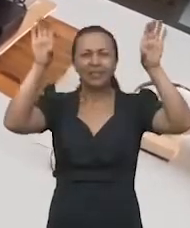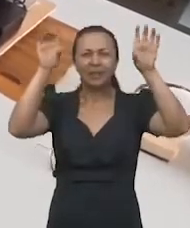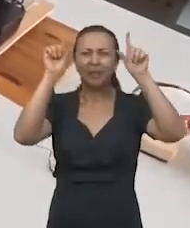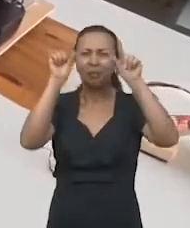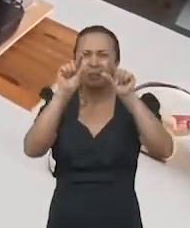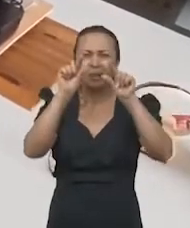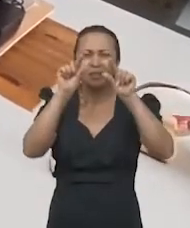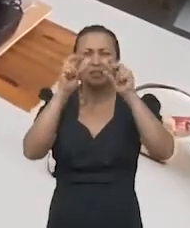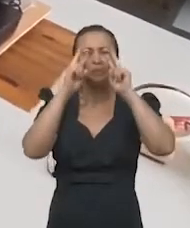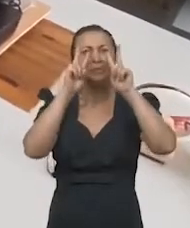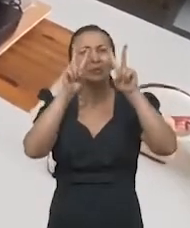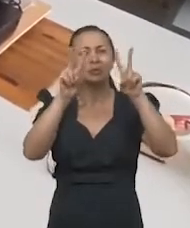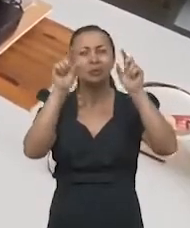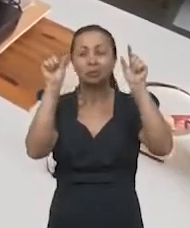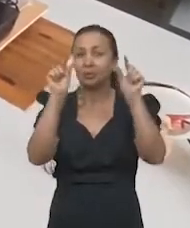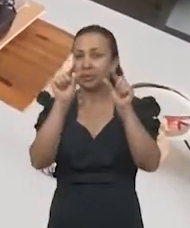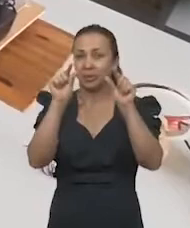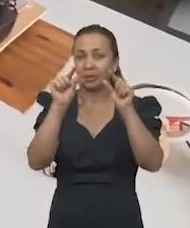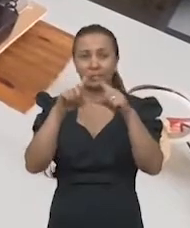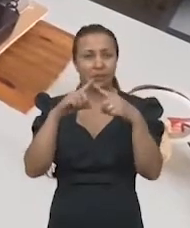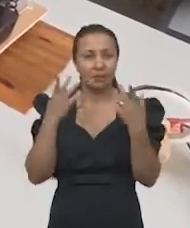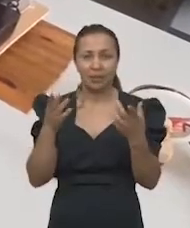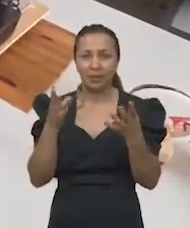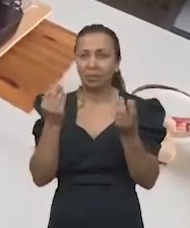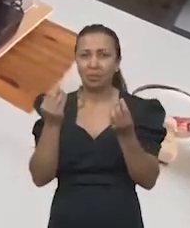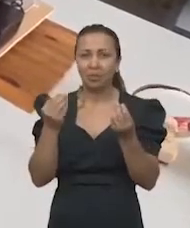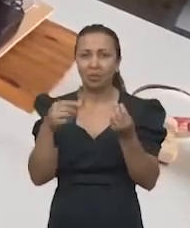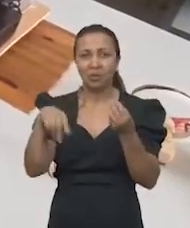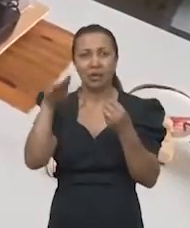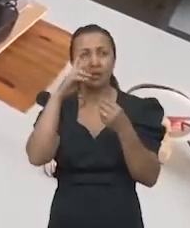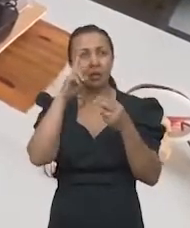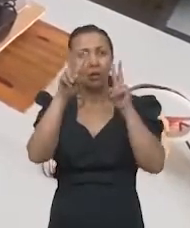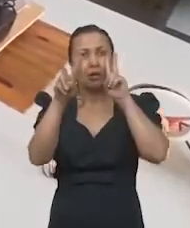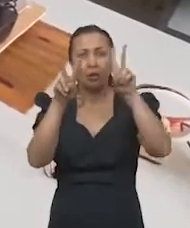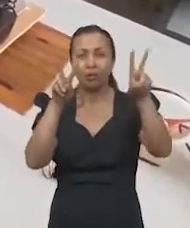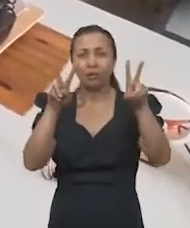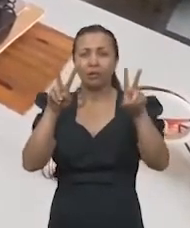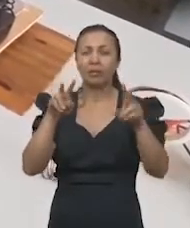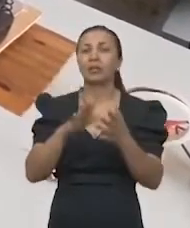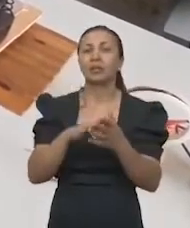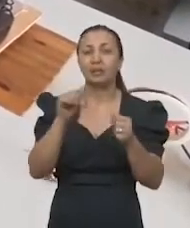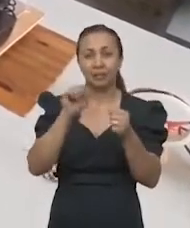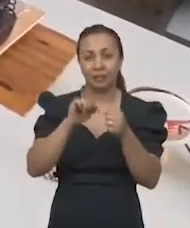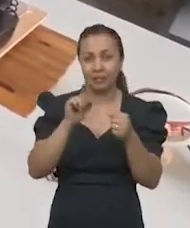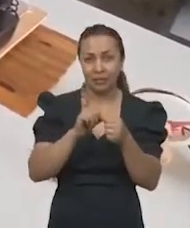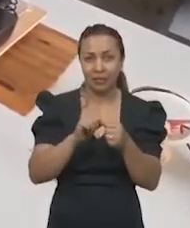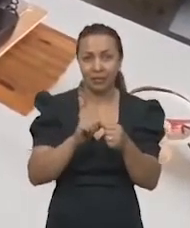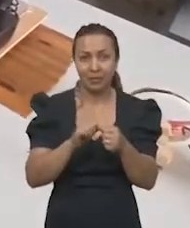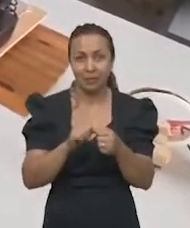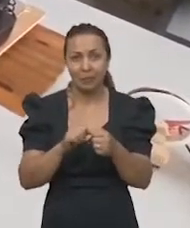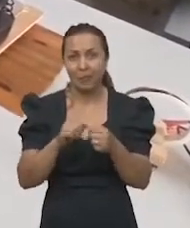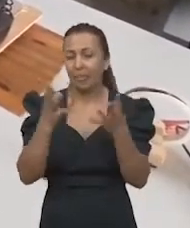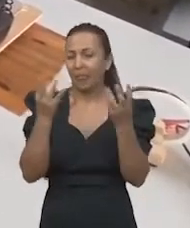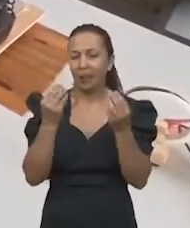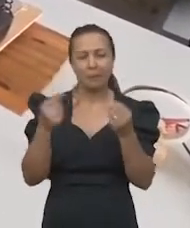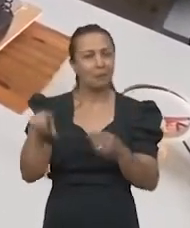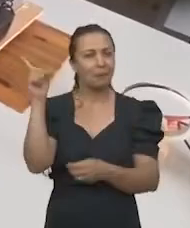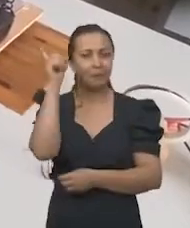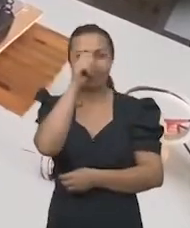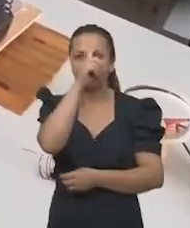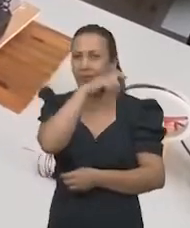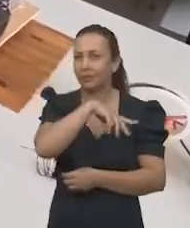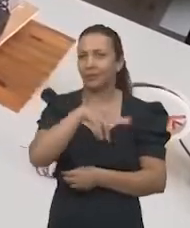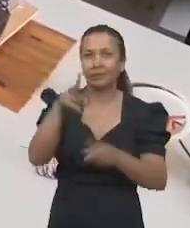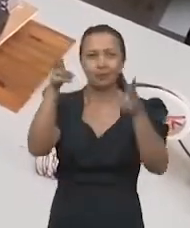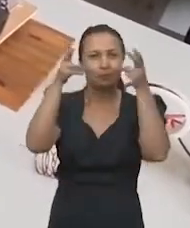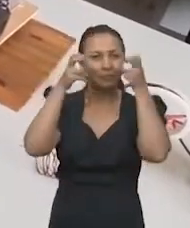campo de visão é muito pequeno, né, que provavelmente muitas das observações que ele diz que ele fez são muito